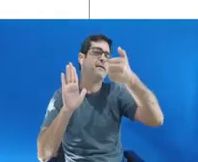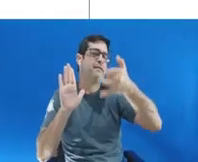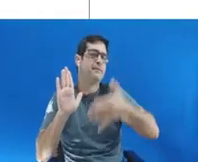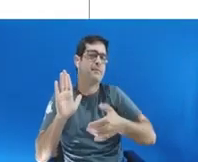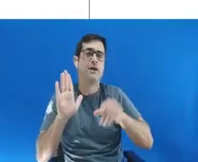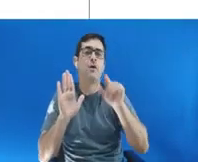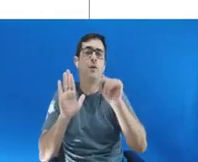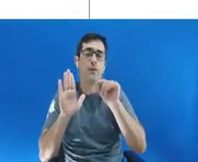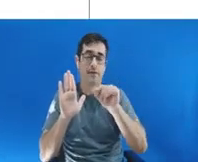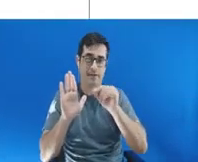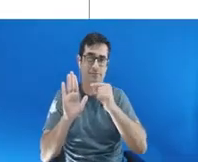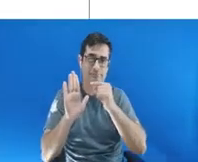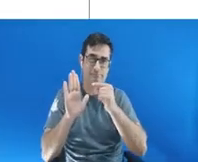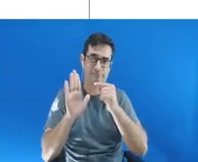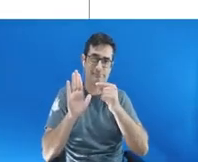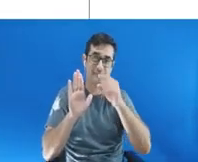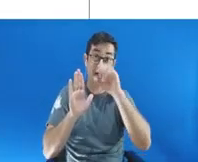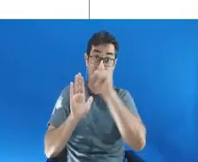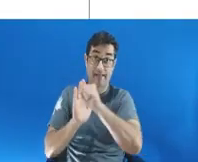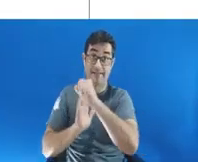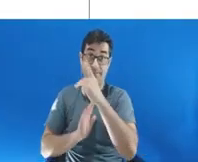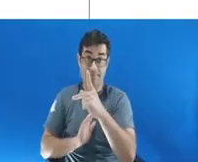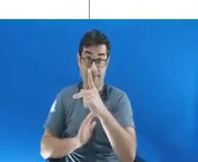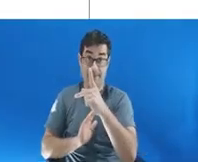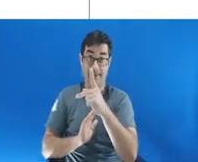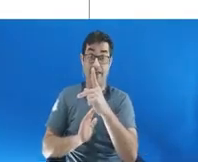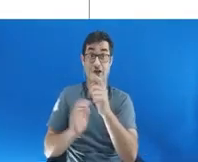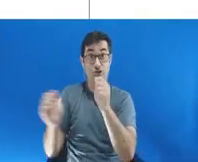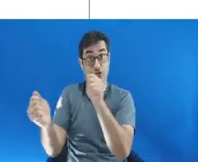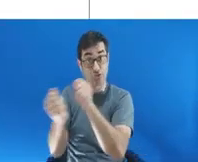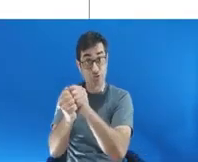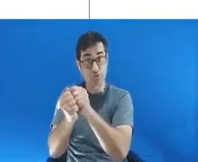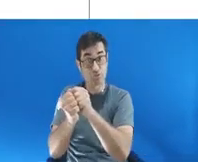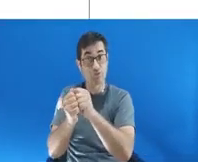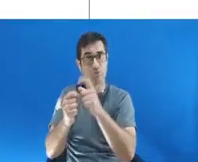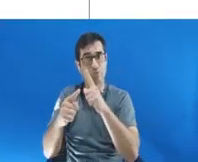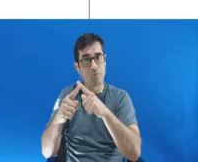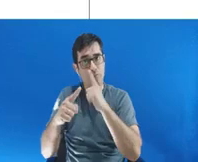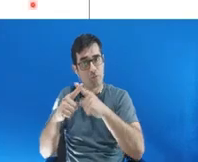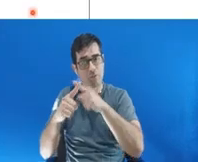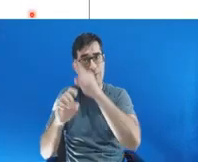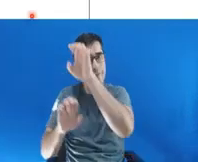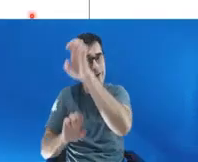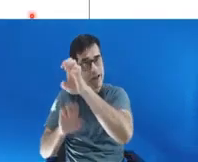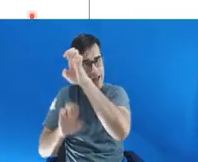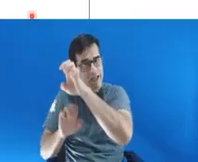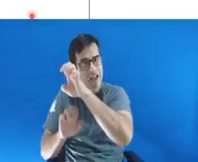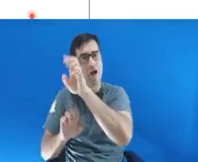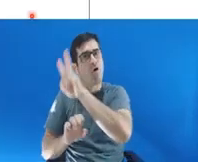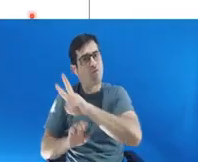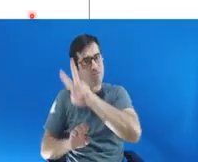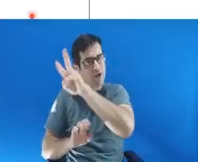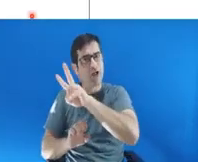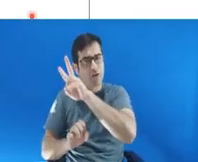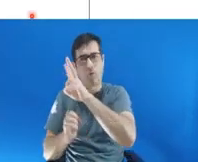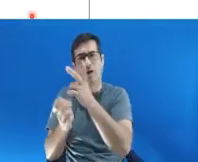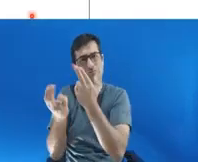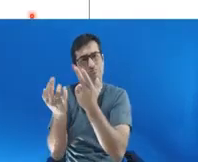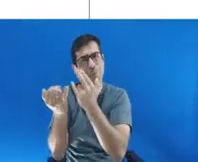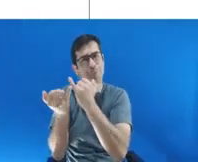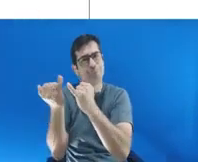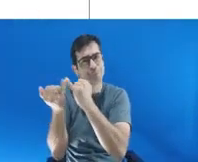e para nós a gente vai considerar que sim, mas já mostrei para vocês que não. e que D e F blindam